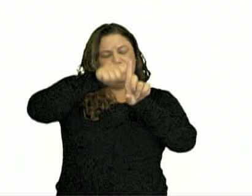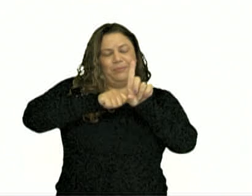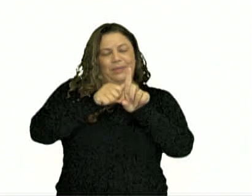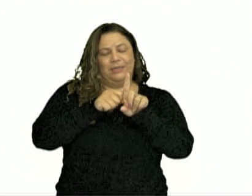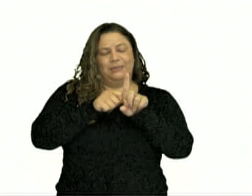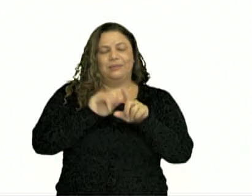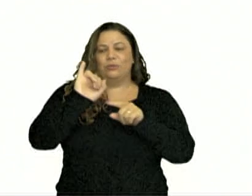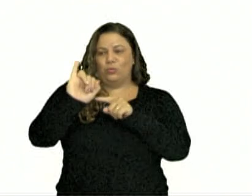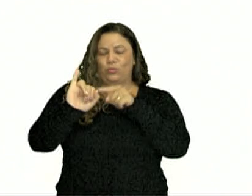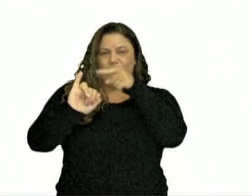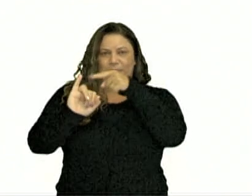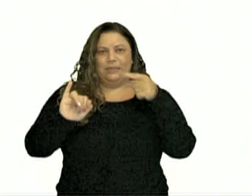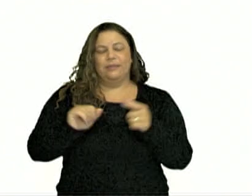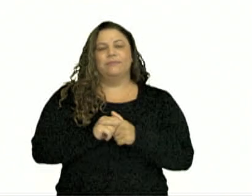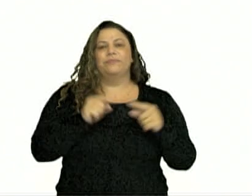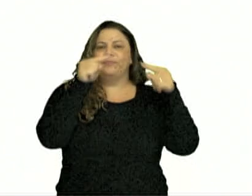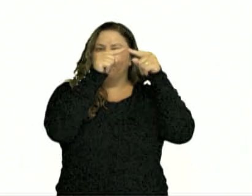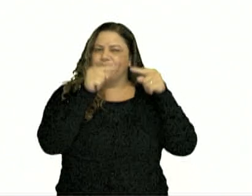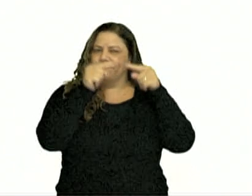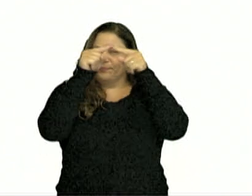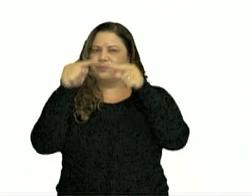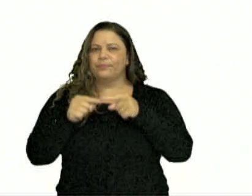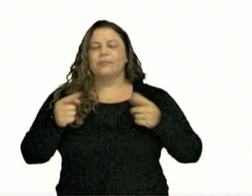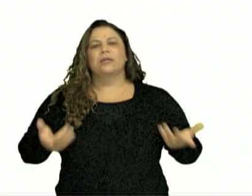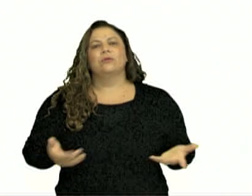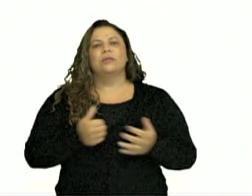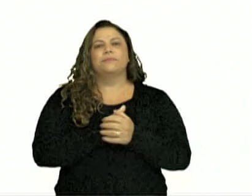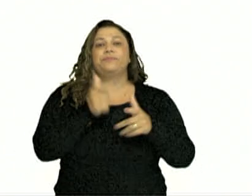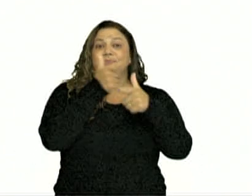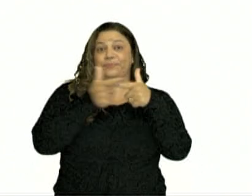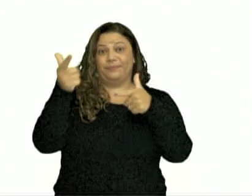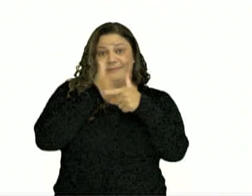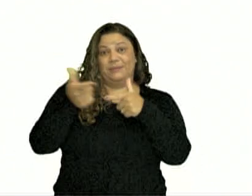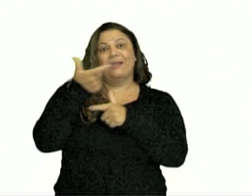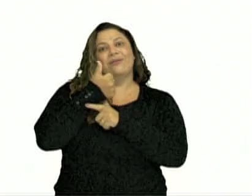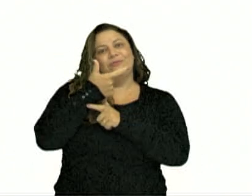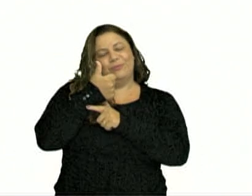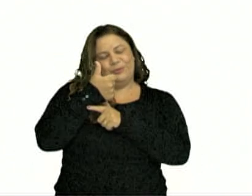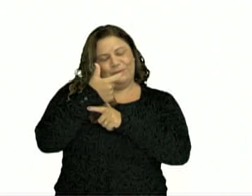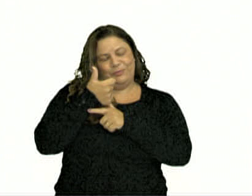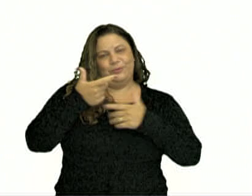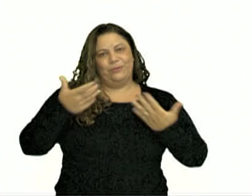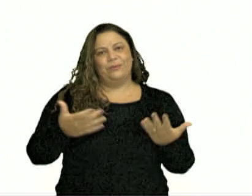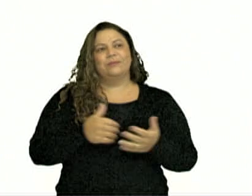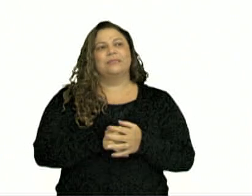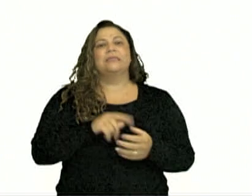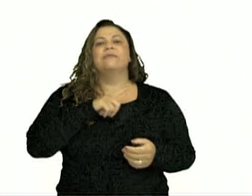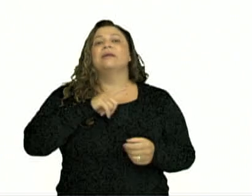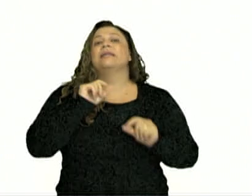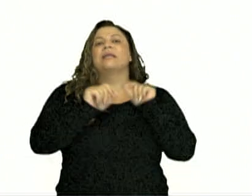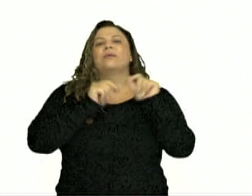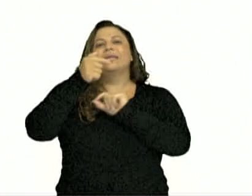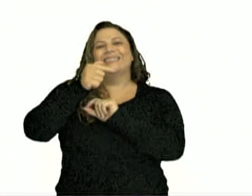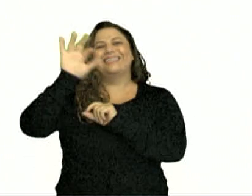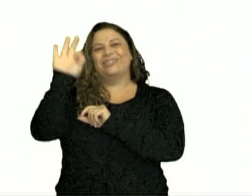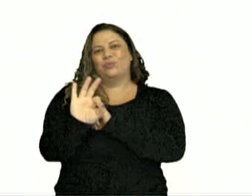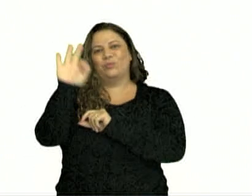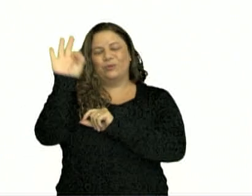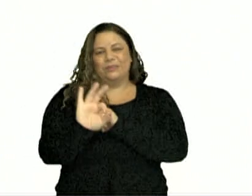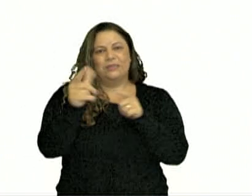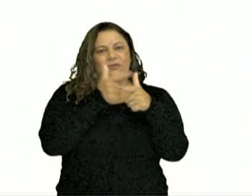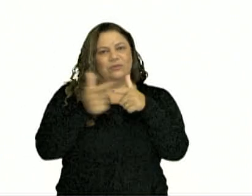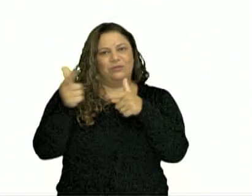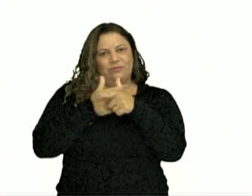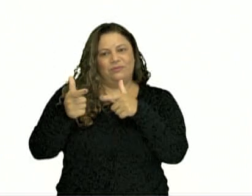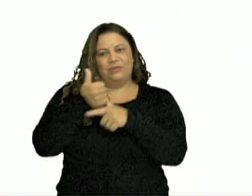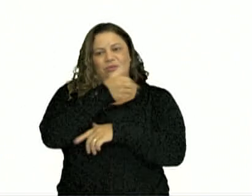I e o tempo tem que estar iguais. Então, eu vou dividir por 12, que isso vai dar o quê? 7%. Dividindo por